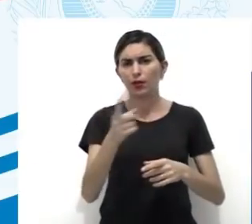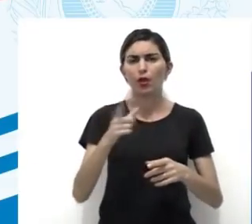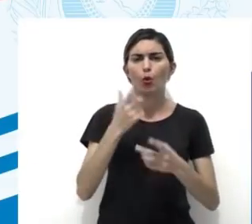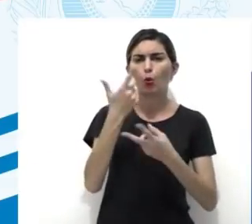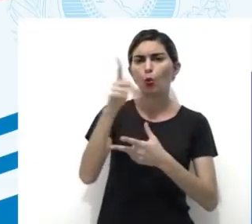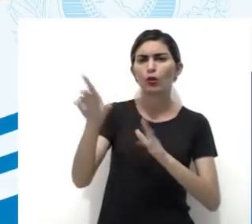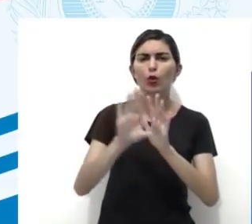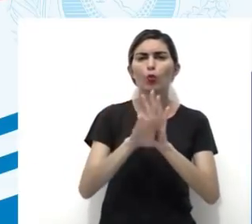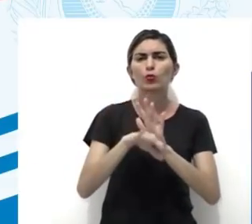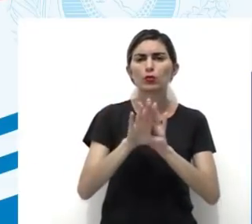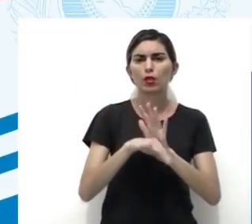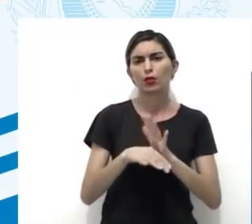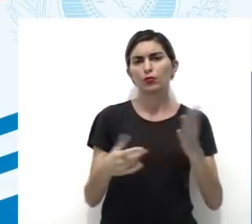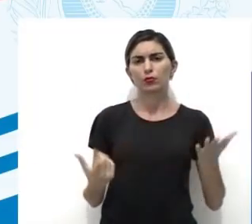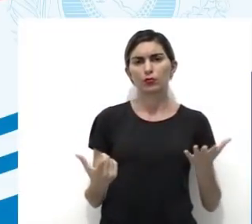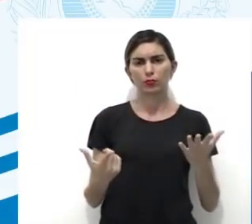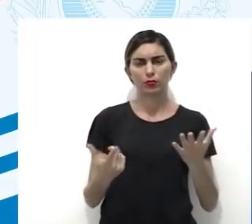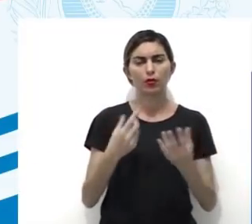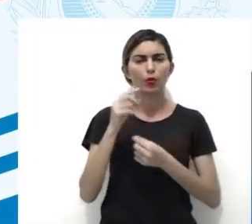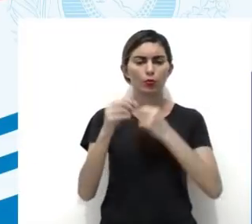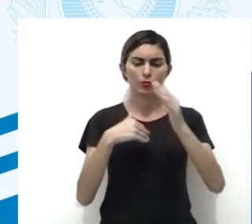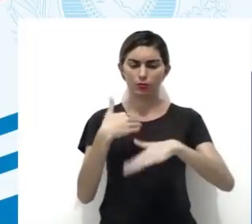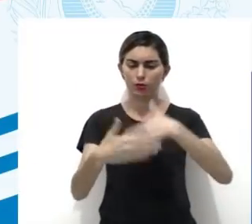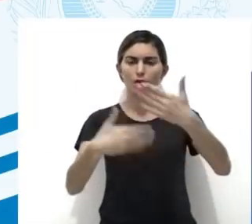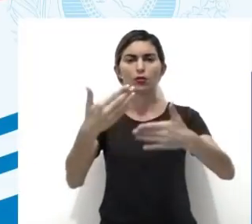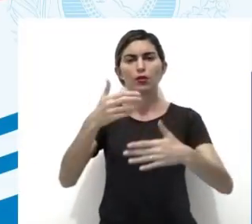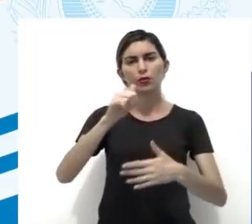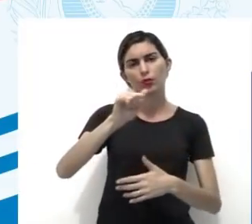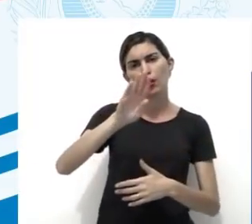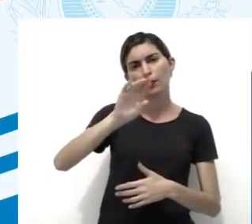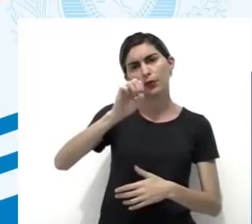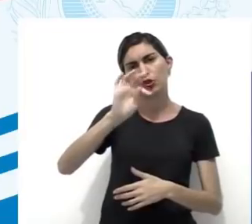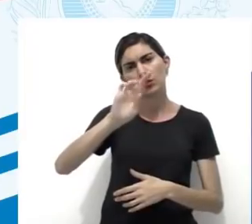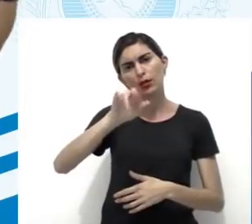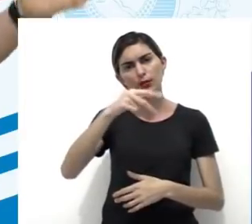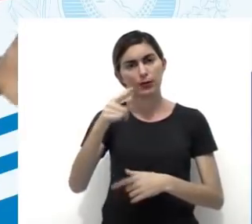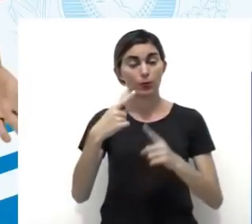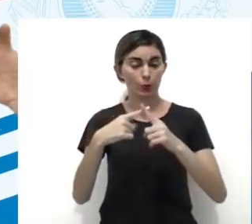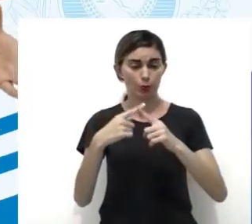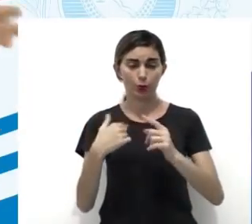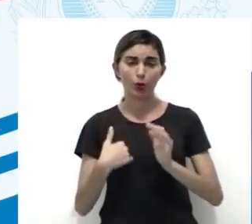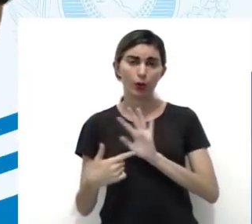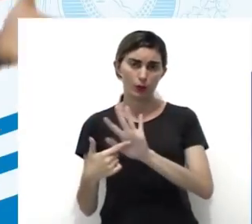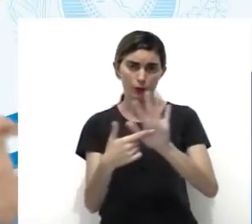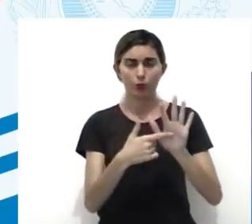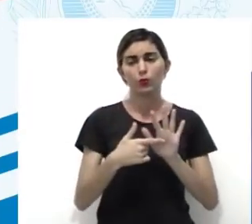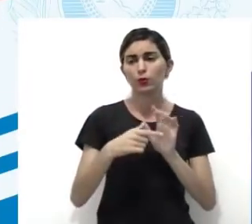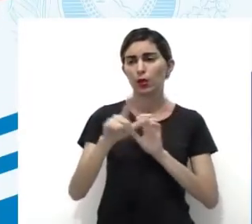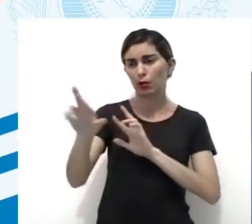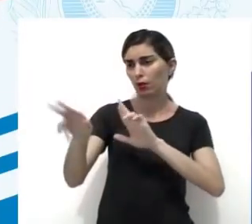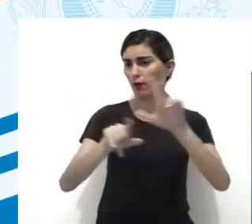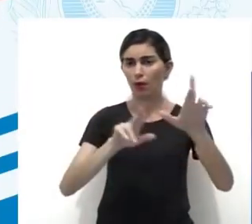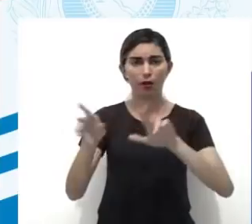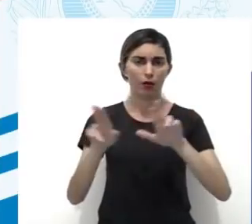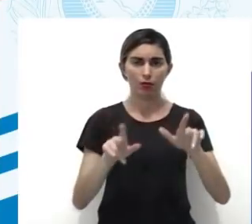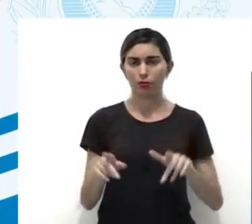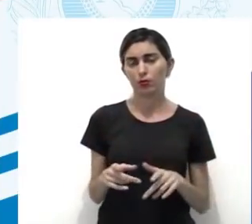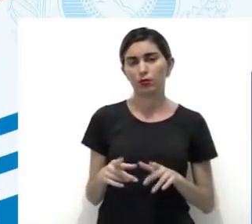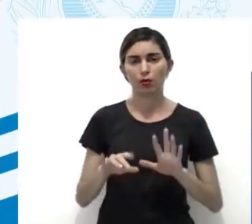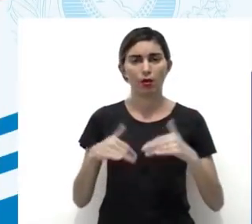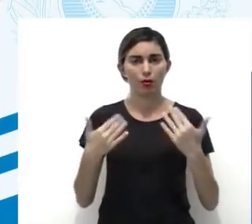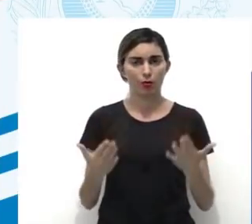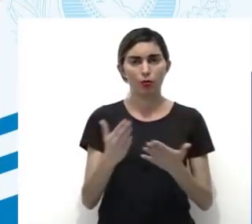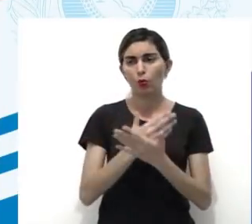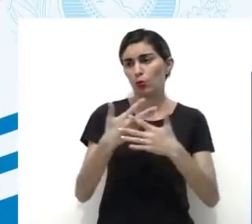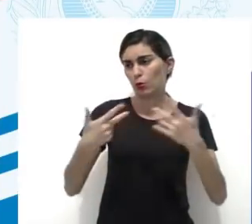outra concepção desse processo de abstração. Por quê? Porque ele vai nos dar dimensões diferenciadas.